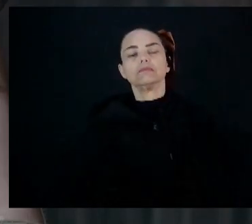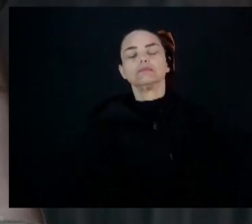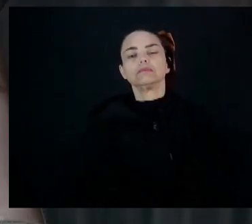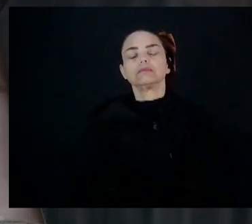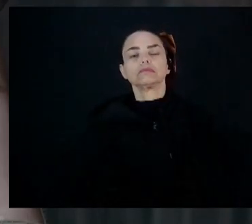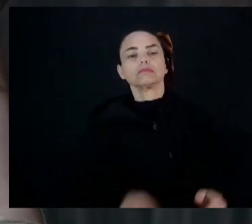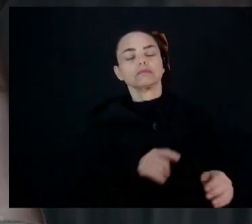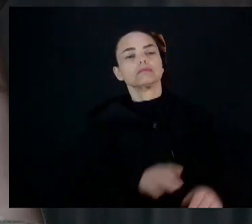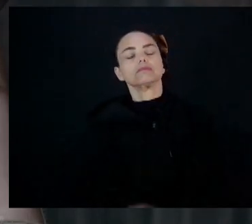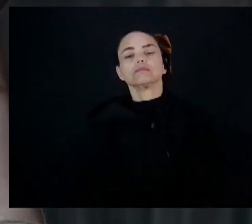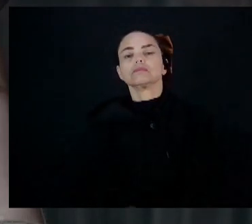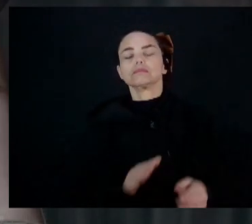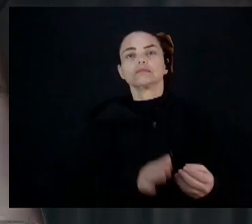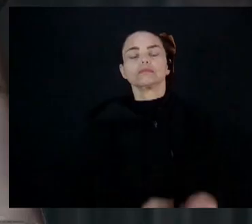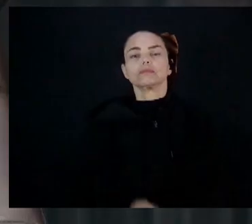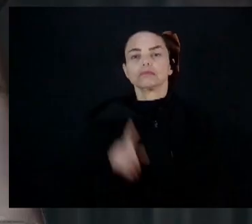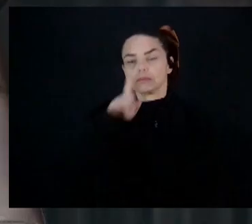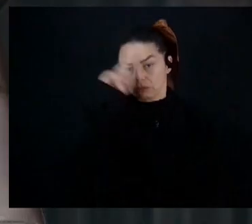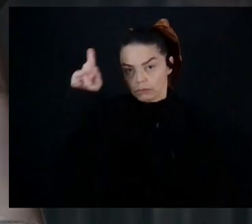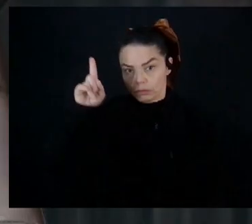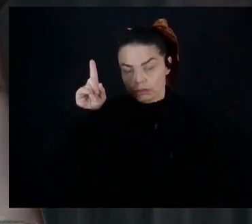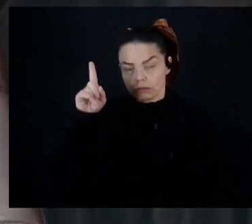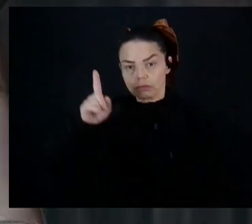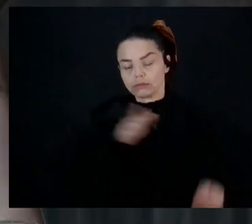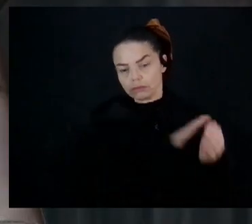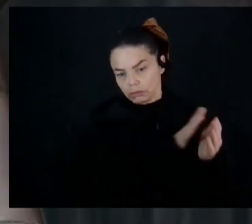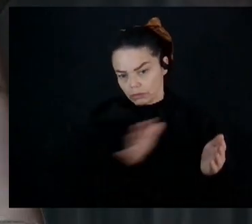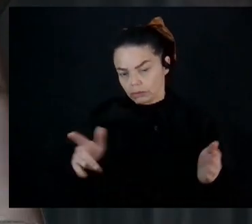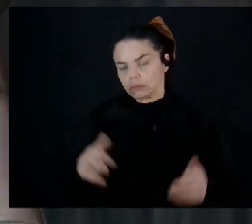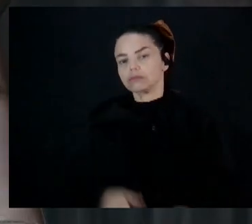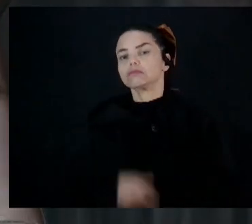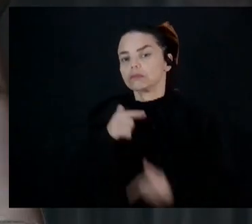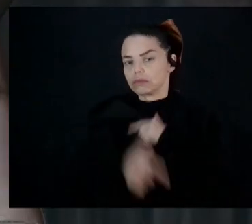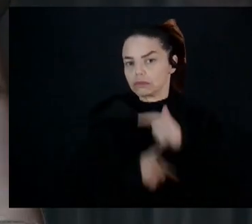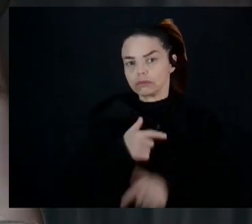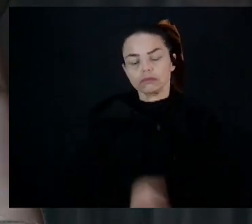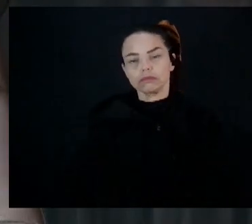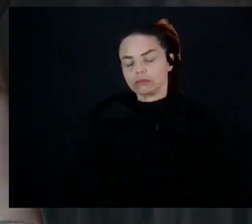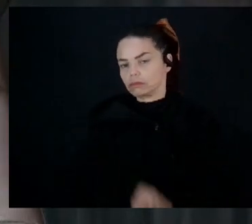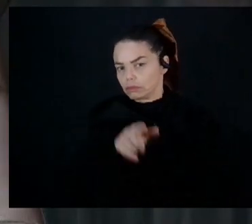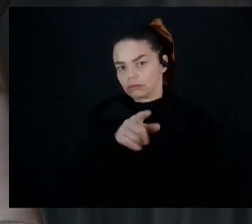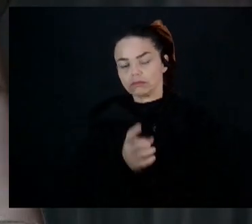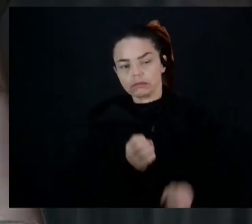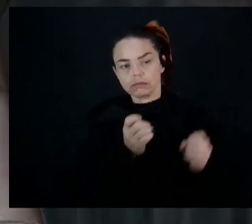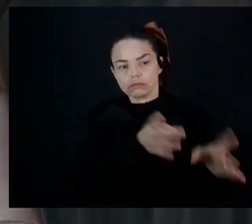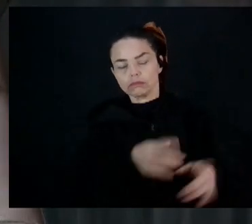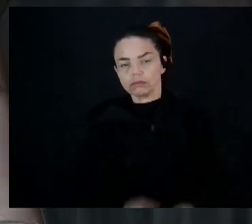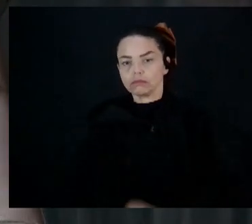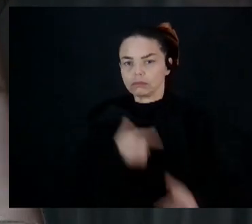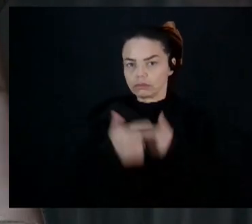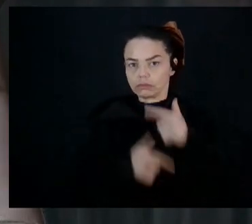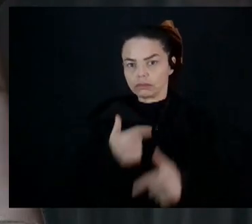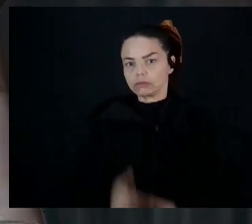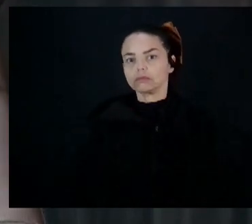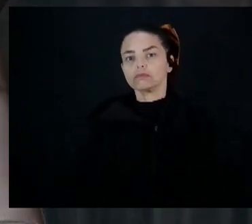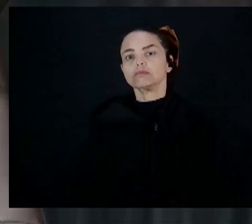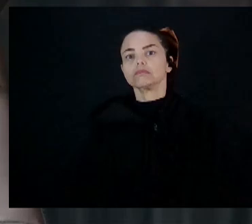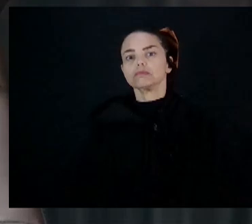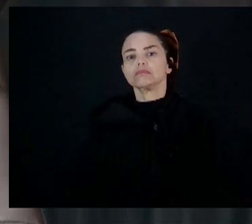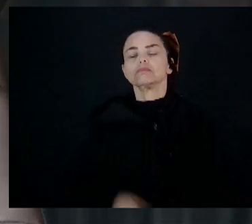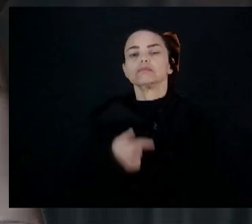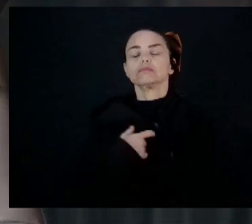vocês tenham, mesmo com atividades que vocês tenham, não, a ideia não é vocês deixarem as atividades, mas é vocês